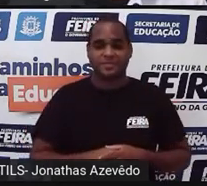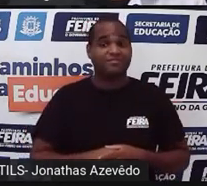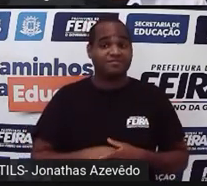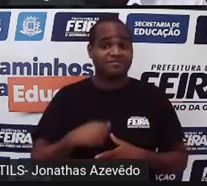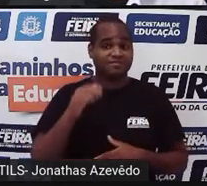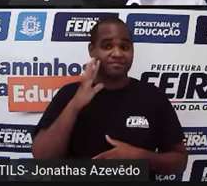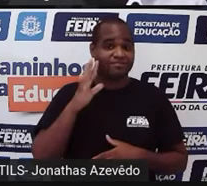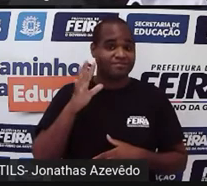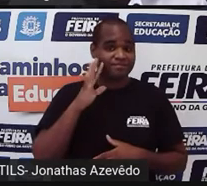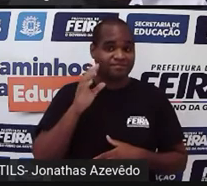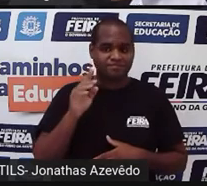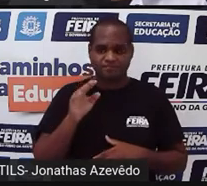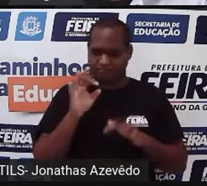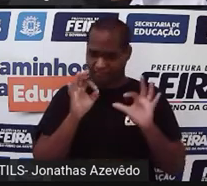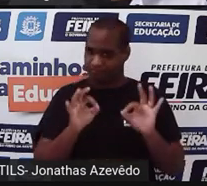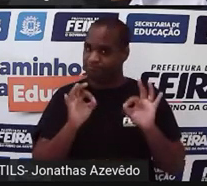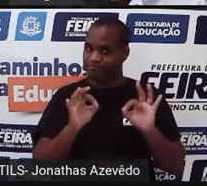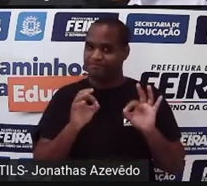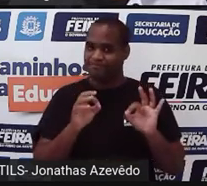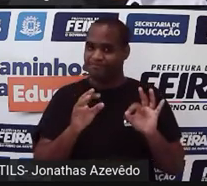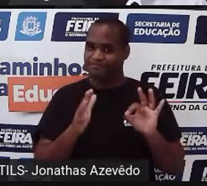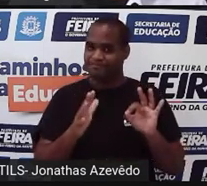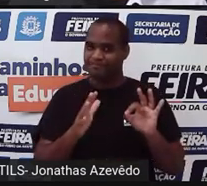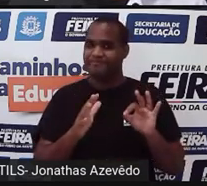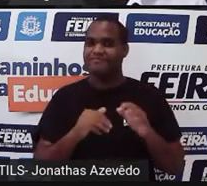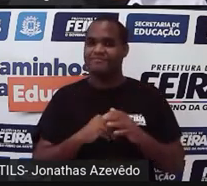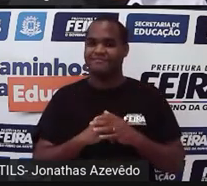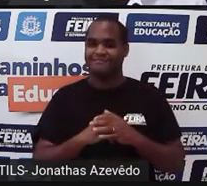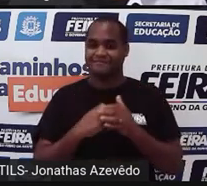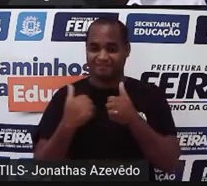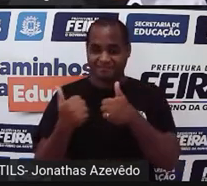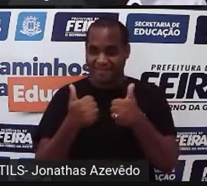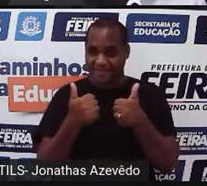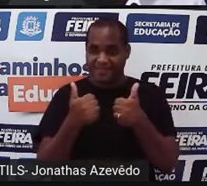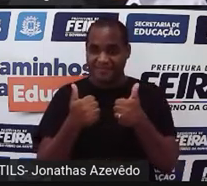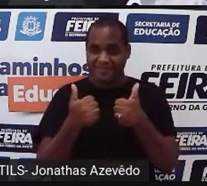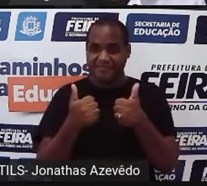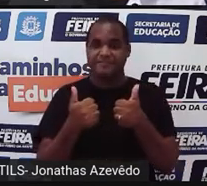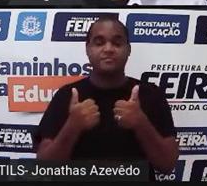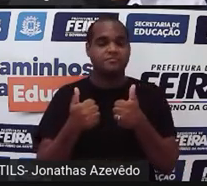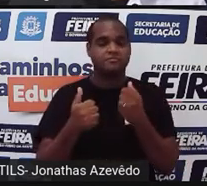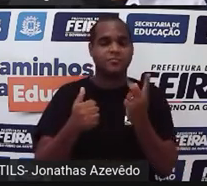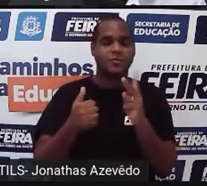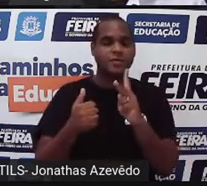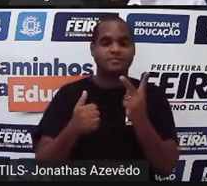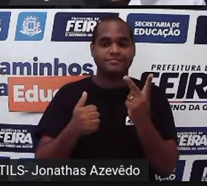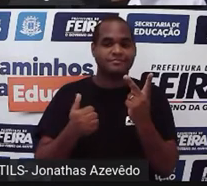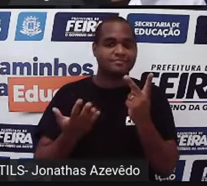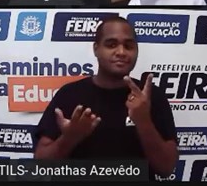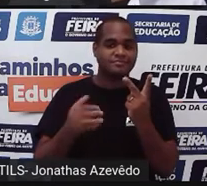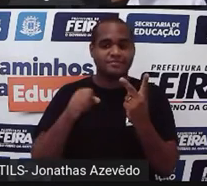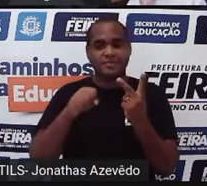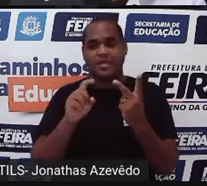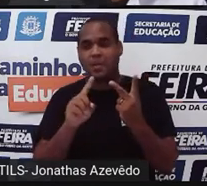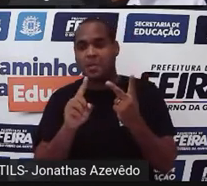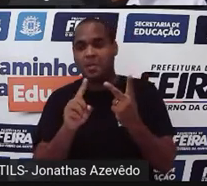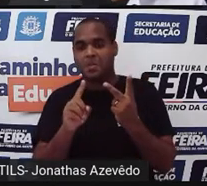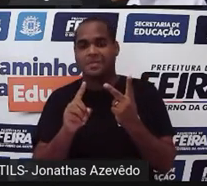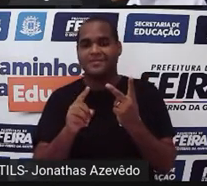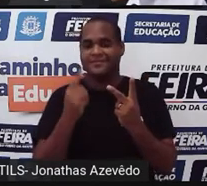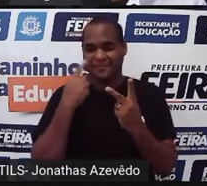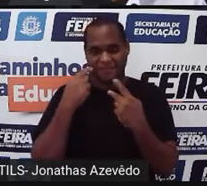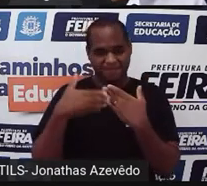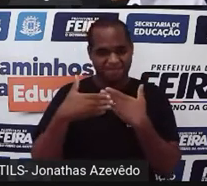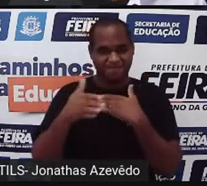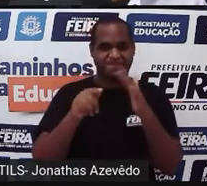Pensou direitinho, com muita sinceridade? Beleza? Uma dessas duas respostas, sim ou não? Vamos